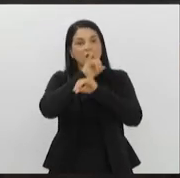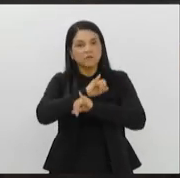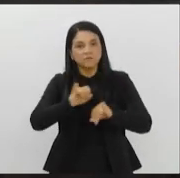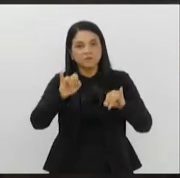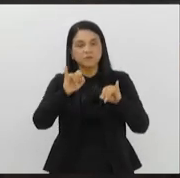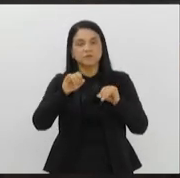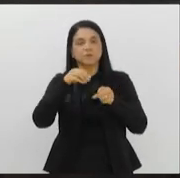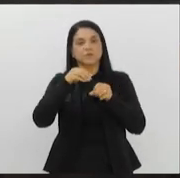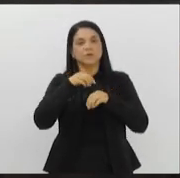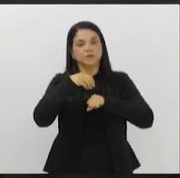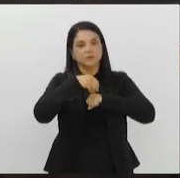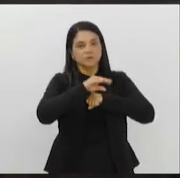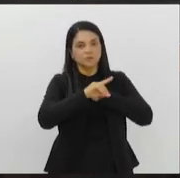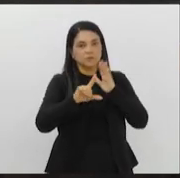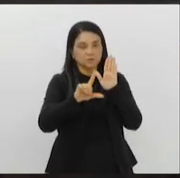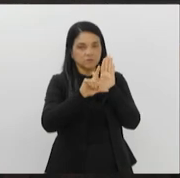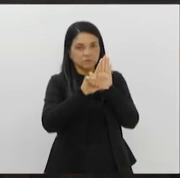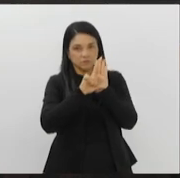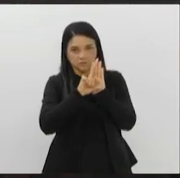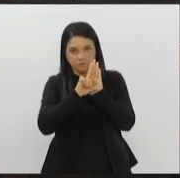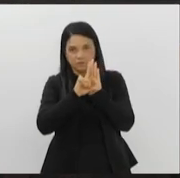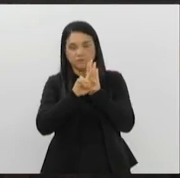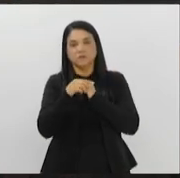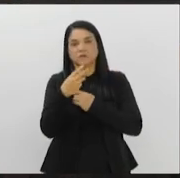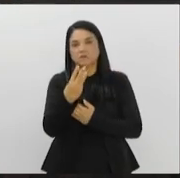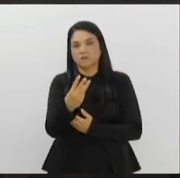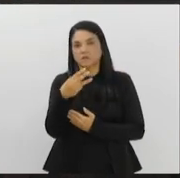Anuncio indicação legislativa número